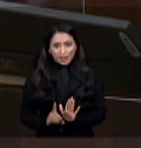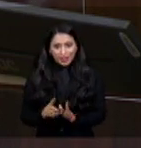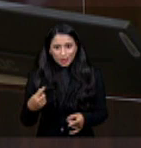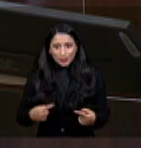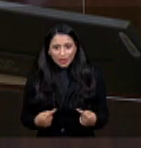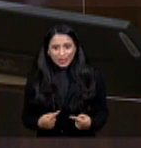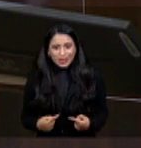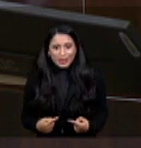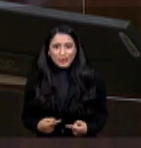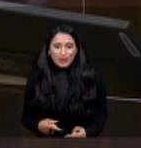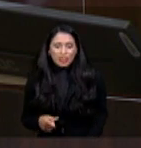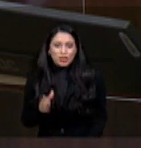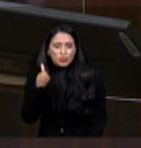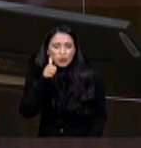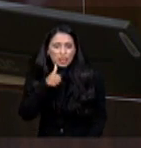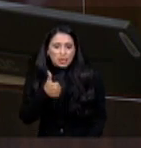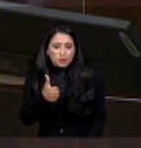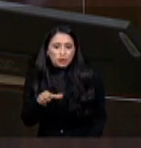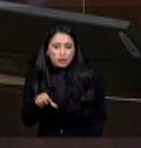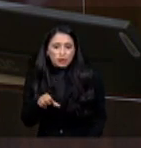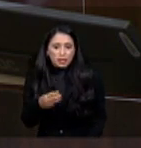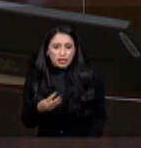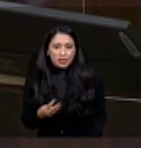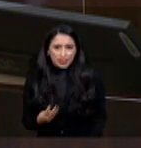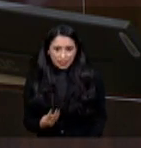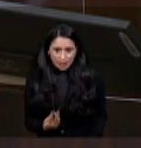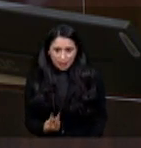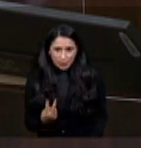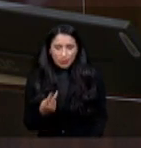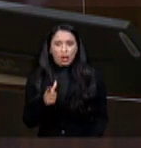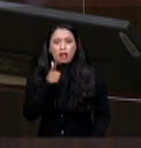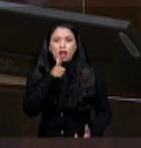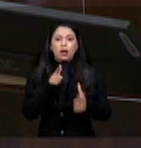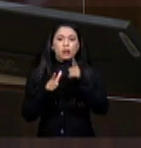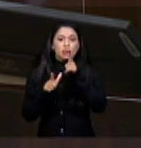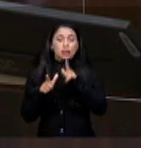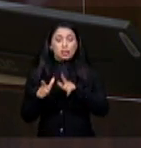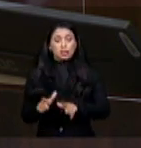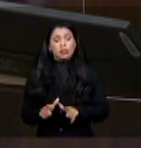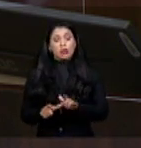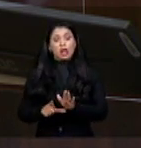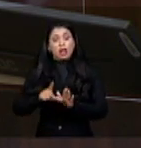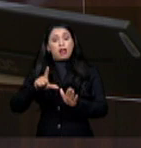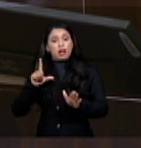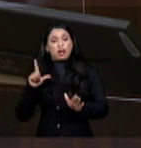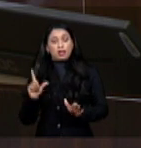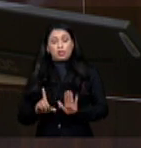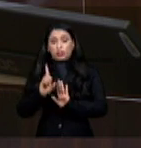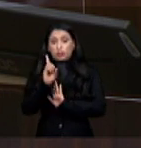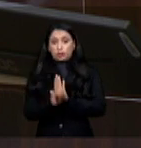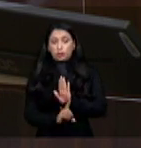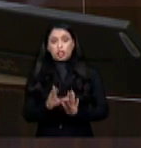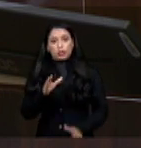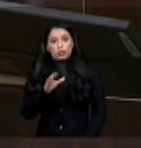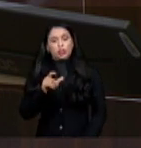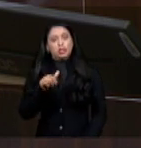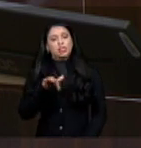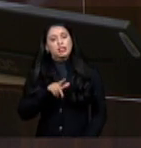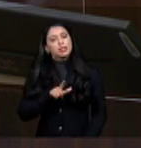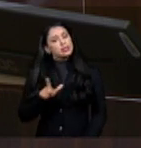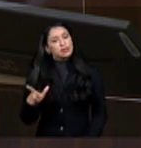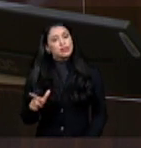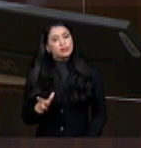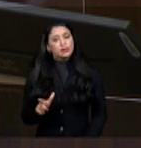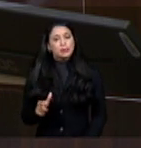pelas mulheres em 1932 precedeu A Conquista dos direitos sociais dos direitos civis expostos